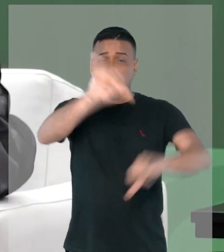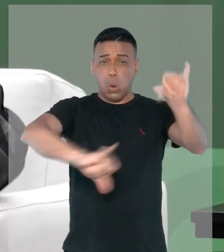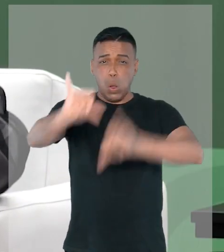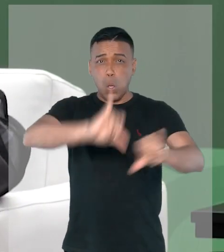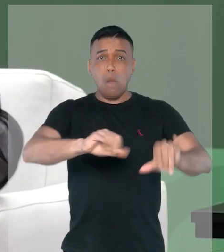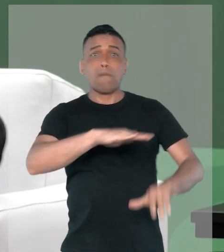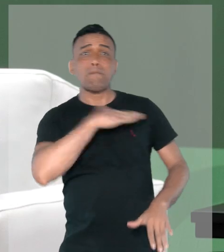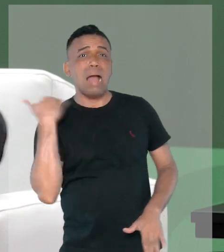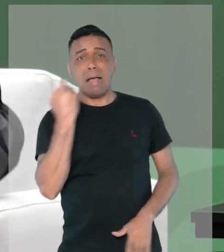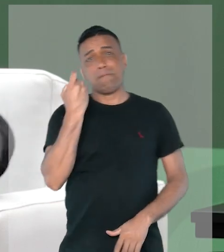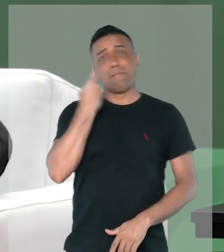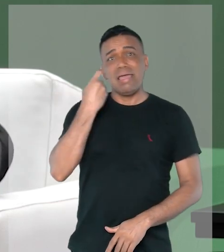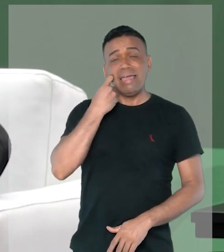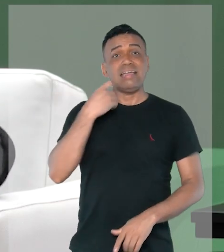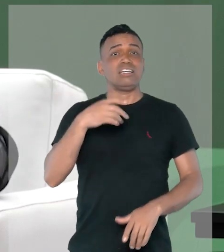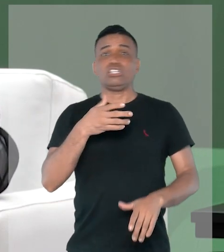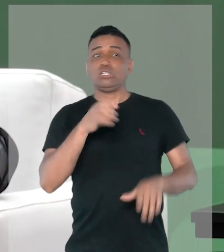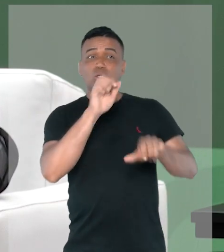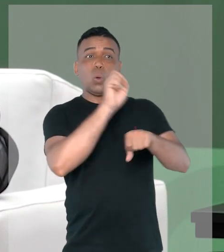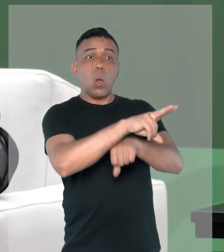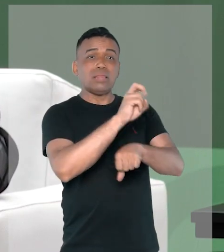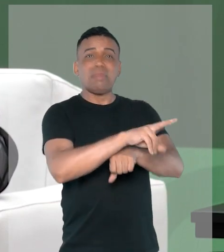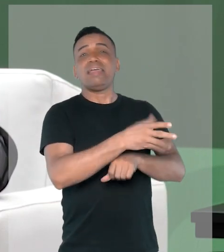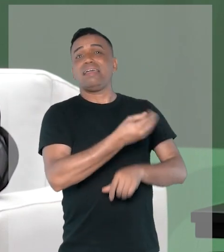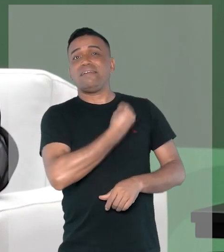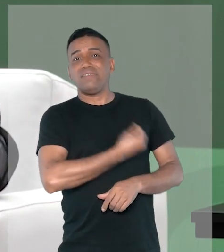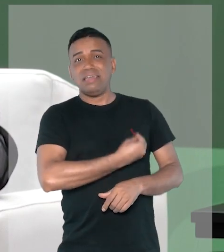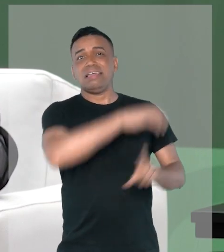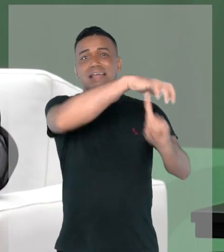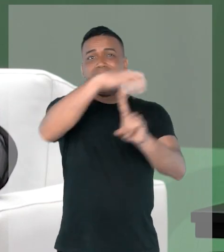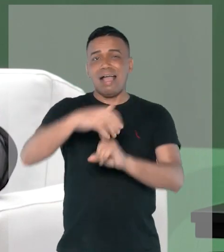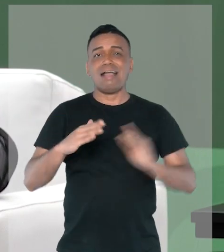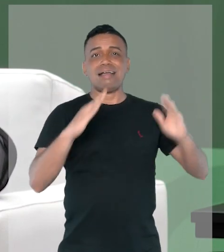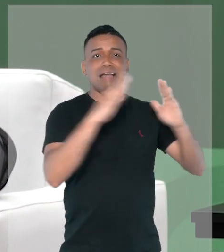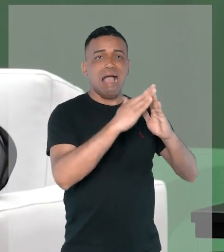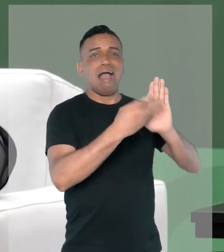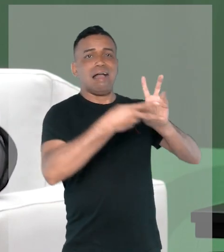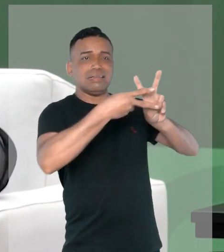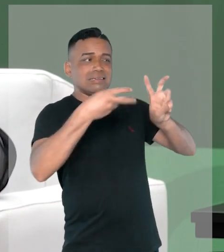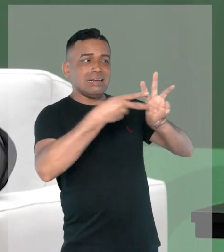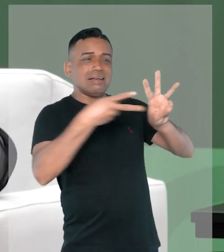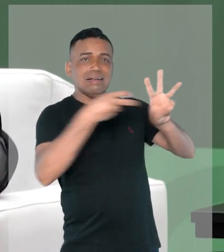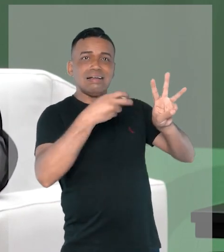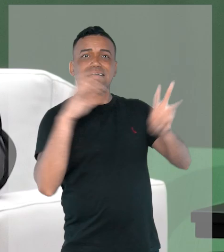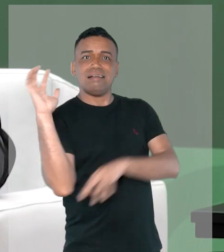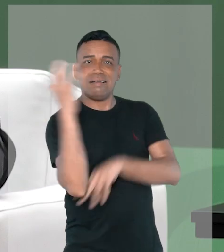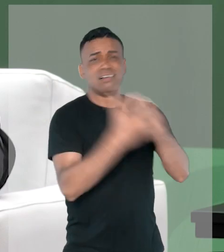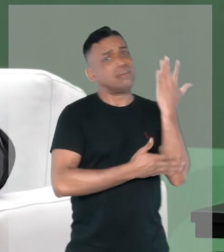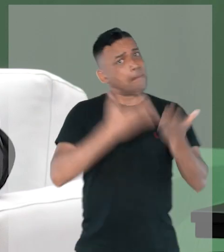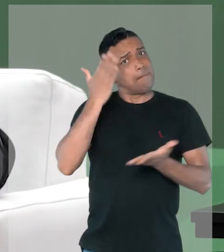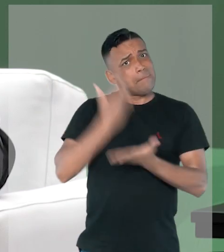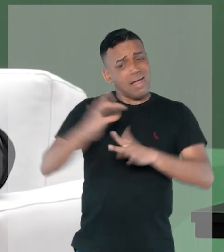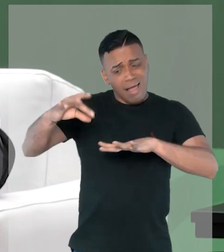os meninos lá, os povos originários. E nós quero comprar relógio de ouro, vou dar. Para de usar aliança de ouro